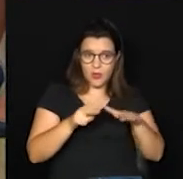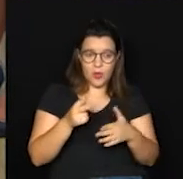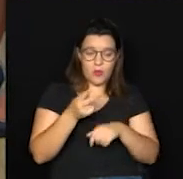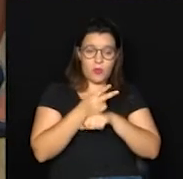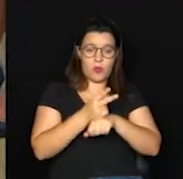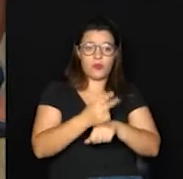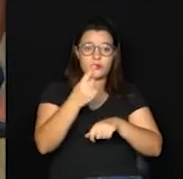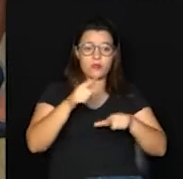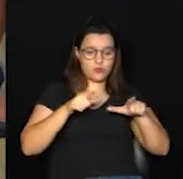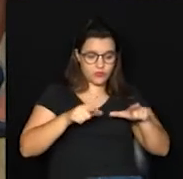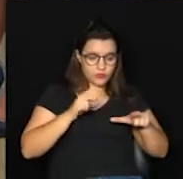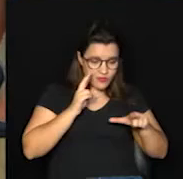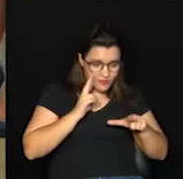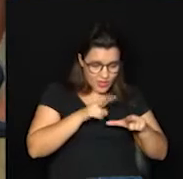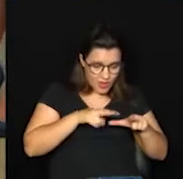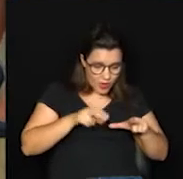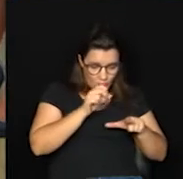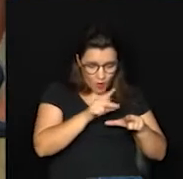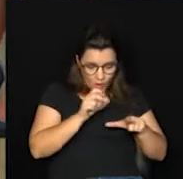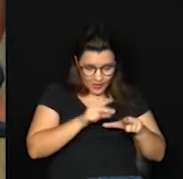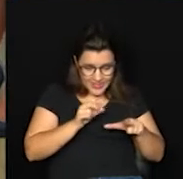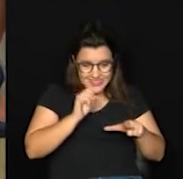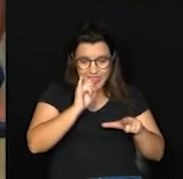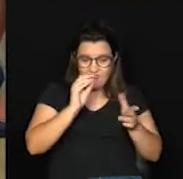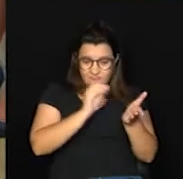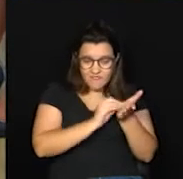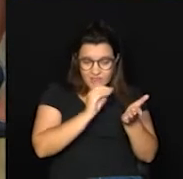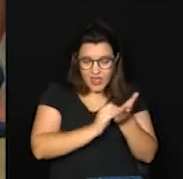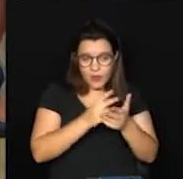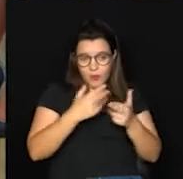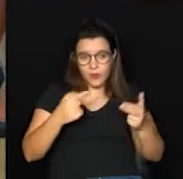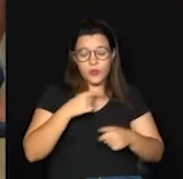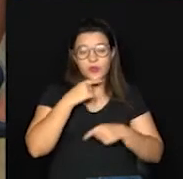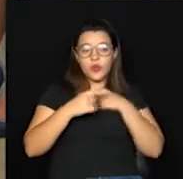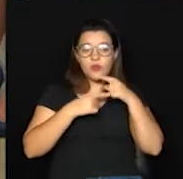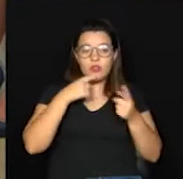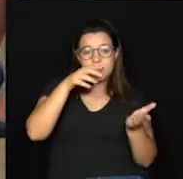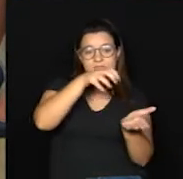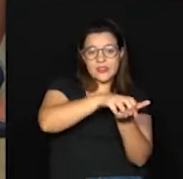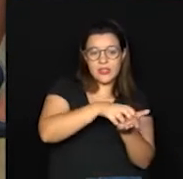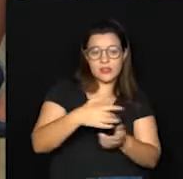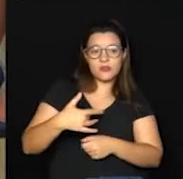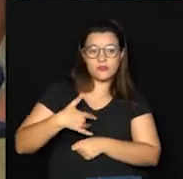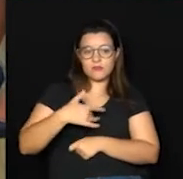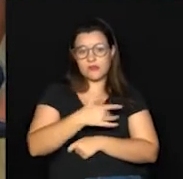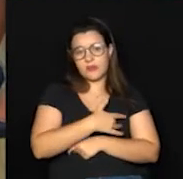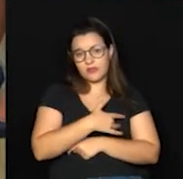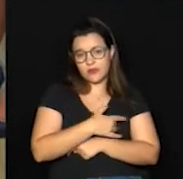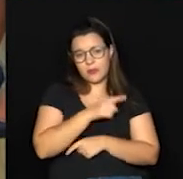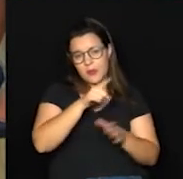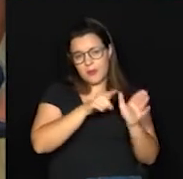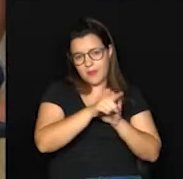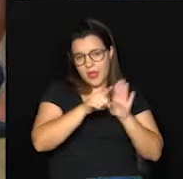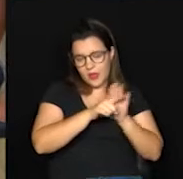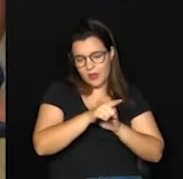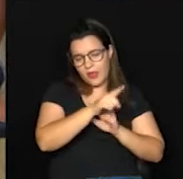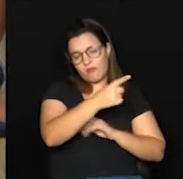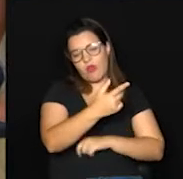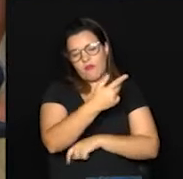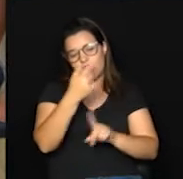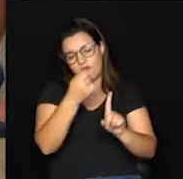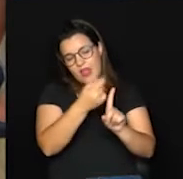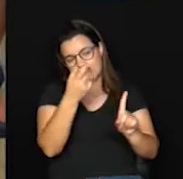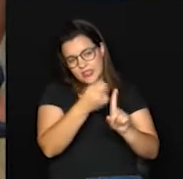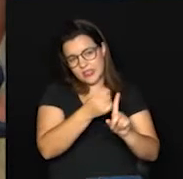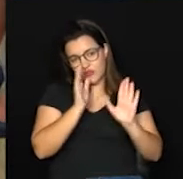de vacinação, ver se está atualizada. Se tiver alguma dúvida, vai até um posto de saúde e aí, se estiver desatualizada, você já